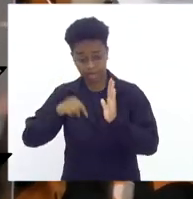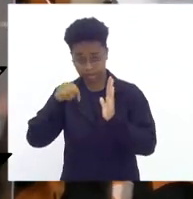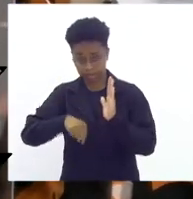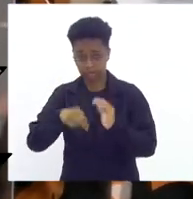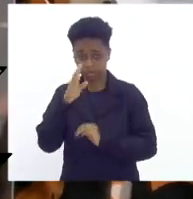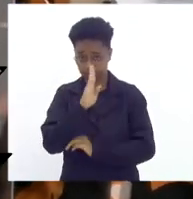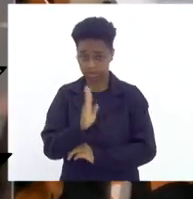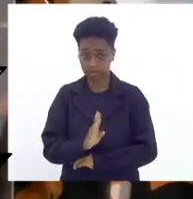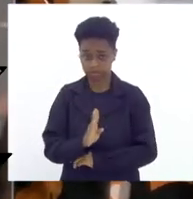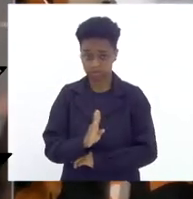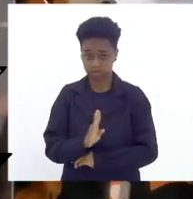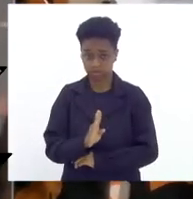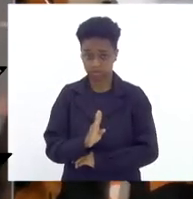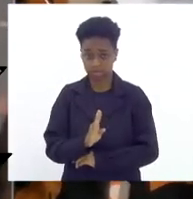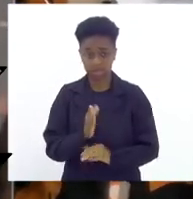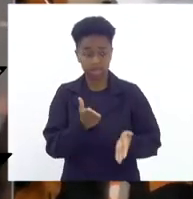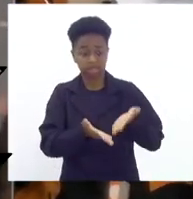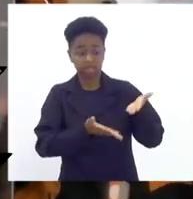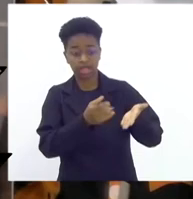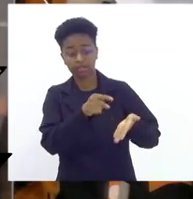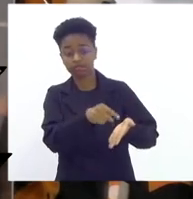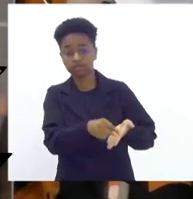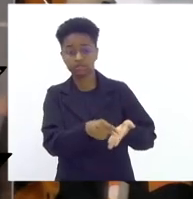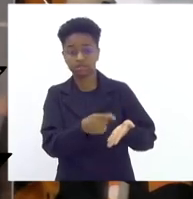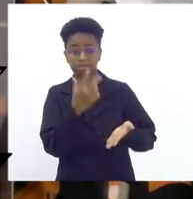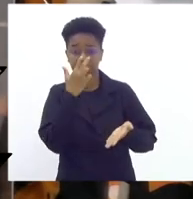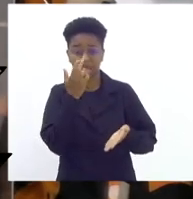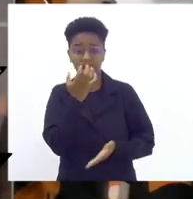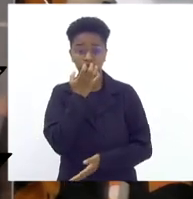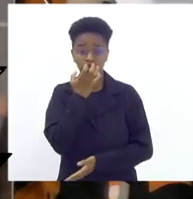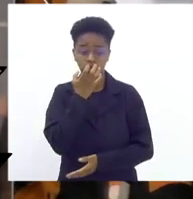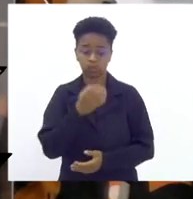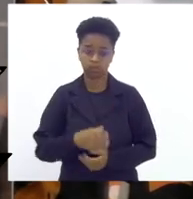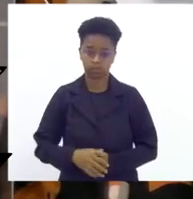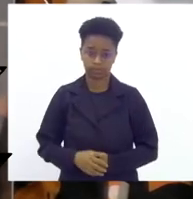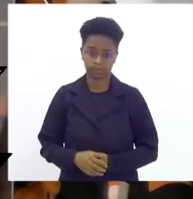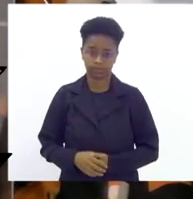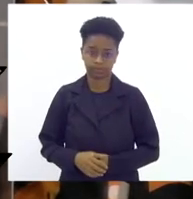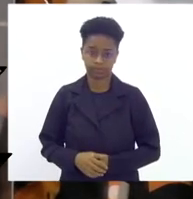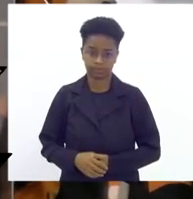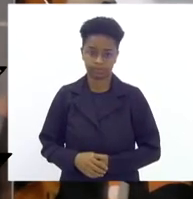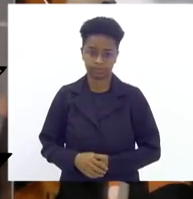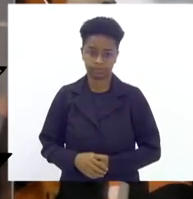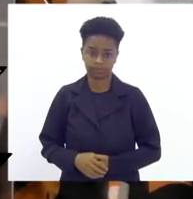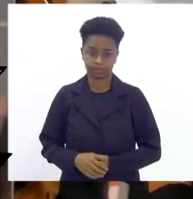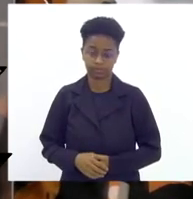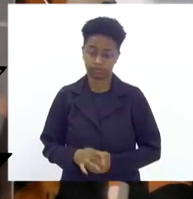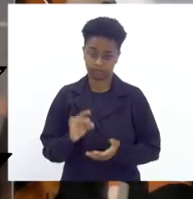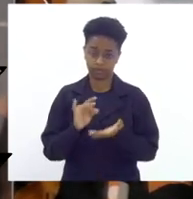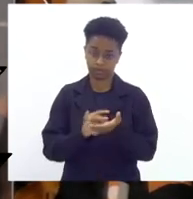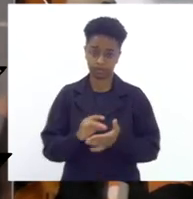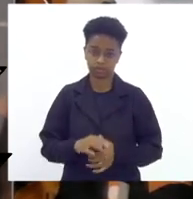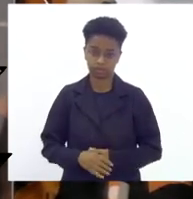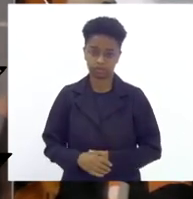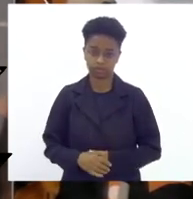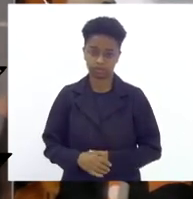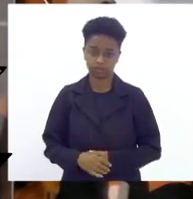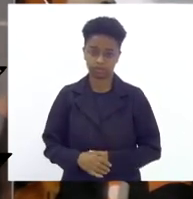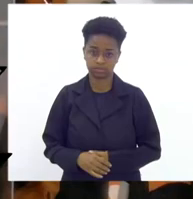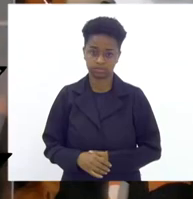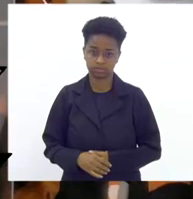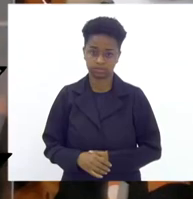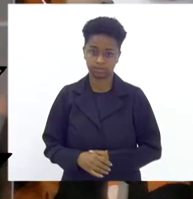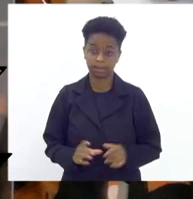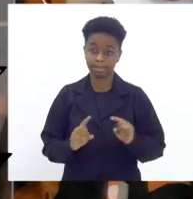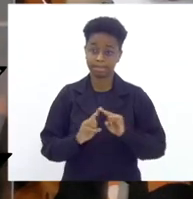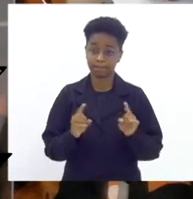vai te tratar como um cachorro É verdade mas já trabalho